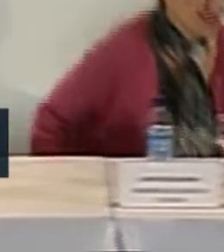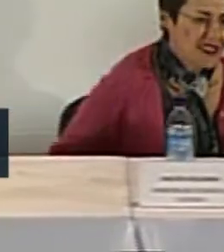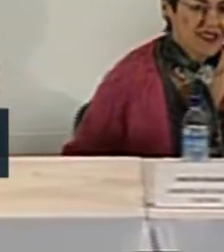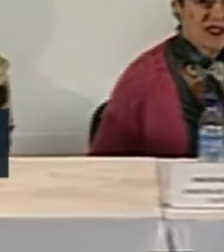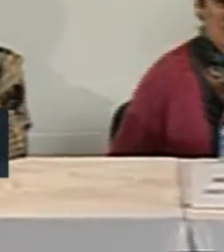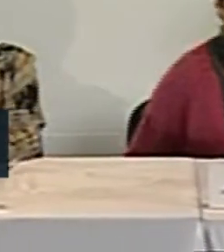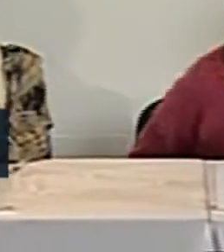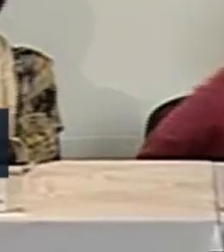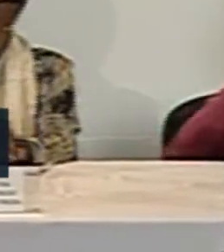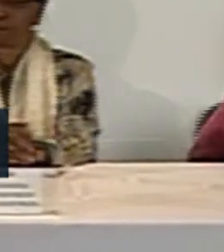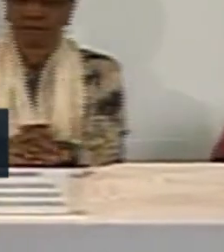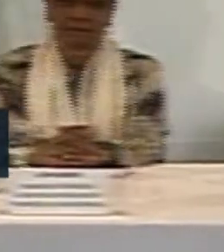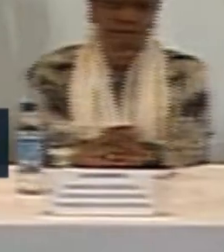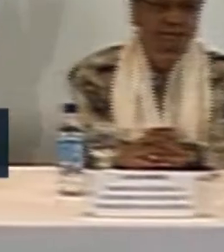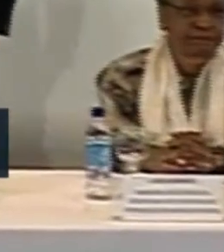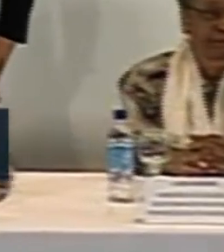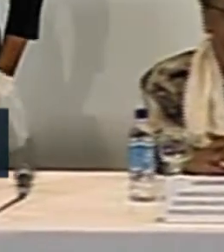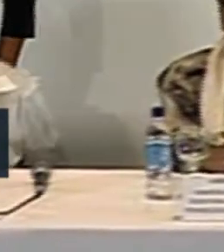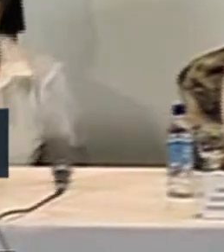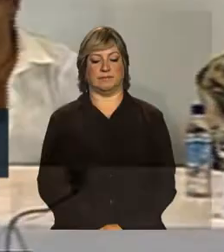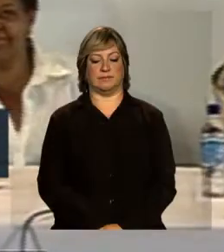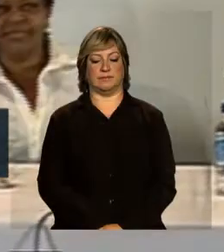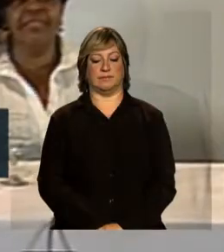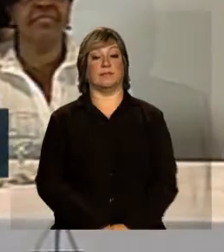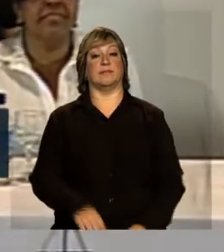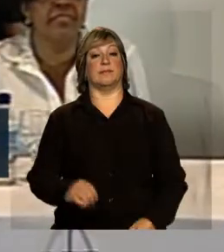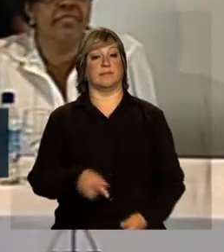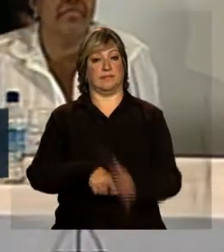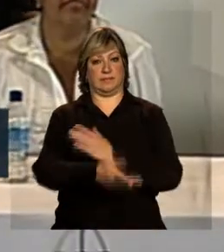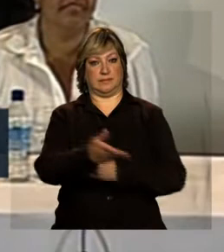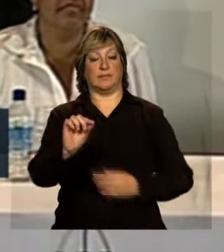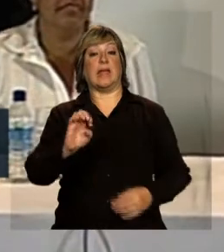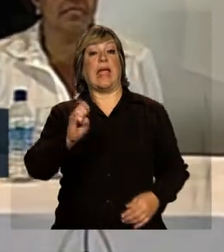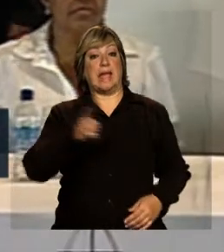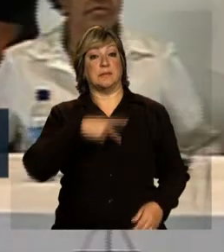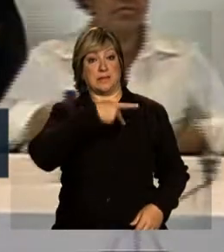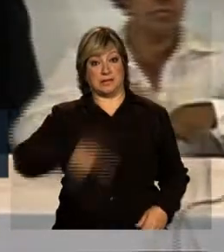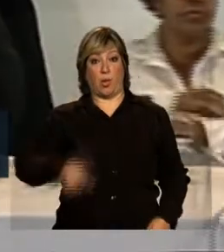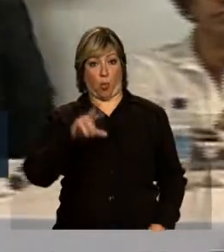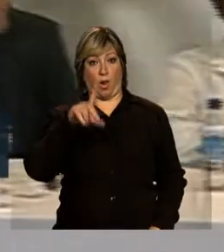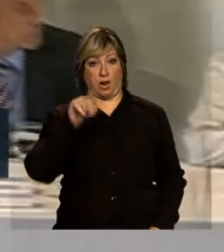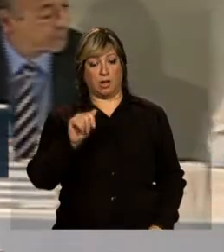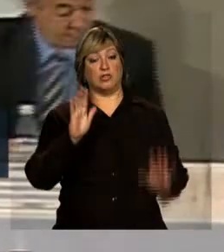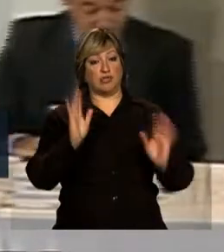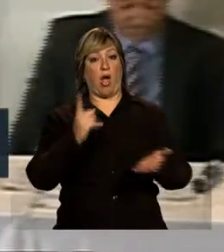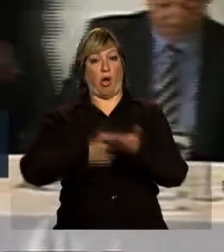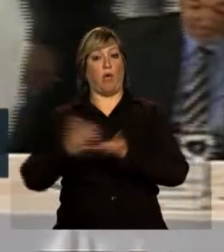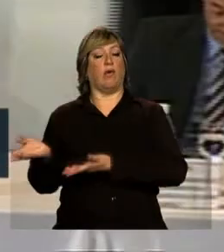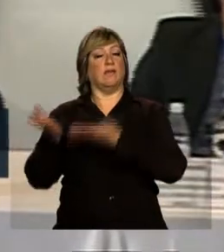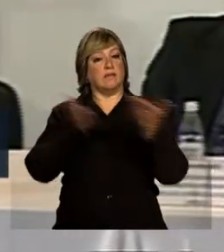Senhoras e senhores, o senhor ex-presidente Luiz Inácio Lula da Silva foi convidado para estar conosco, não